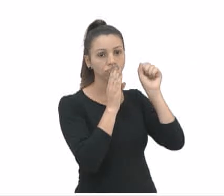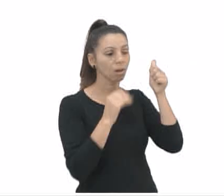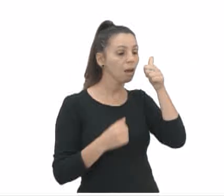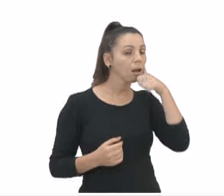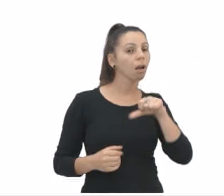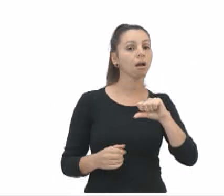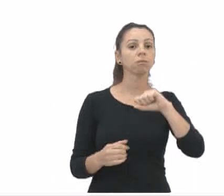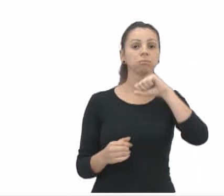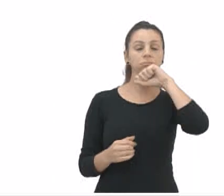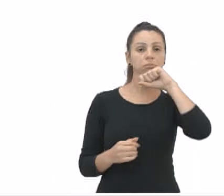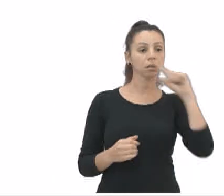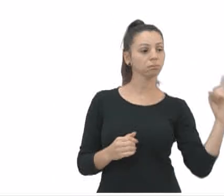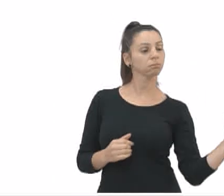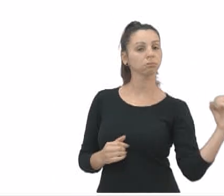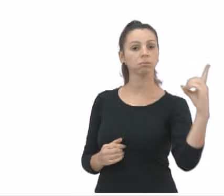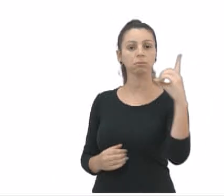mãe.